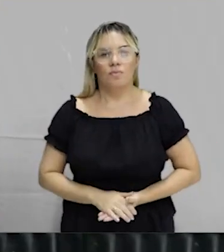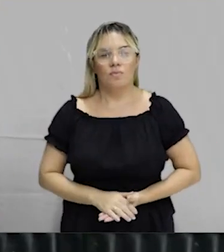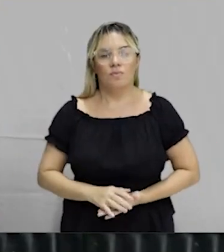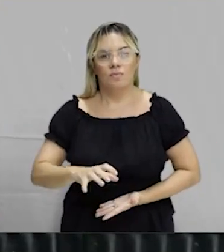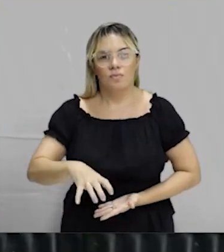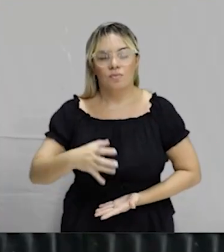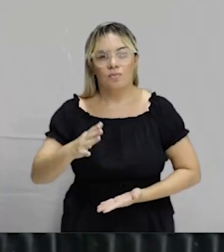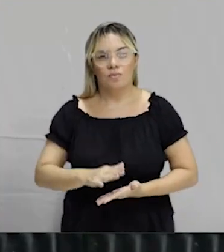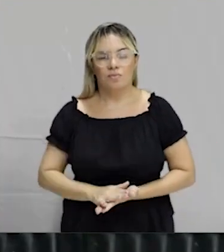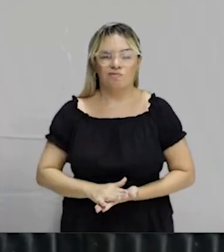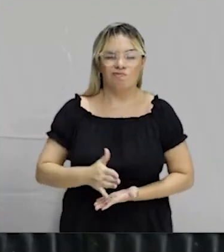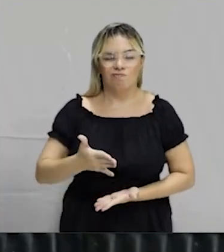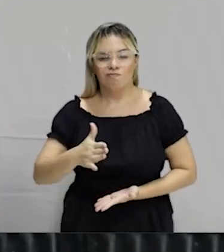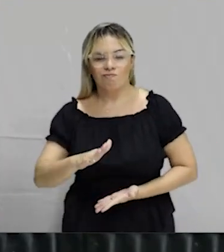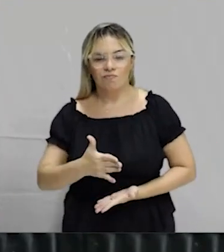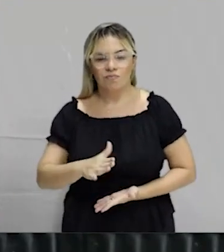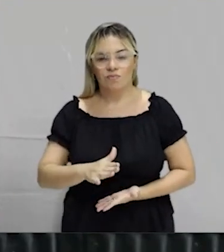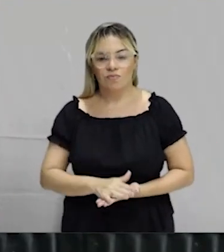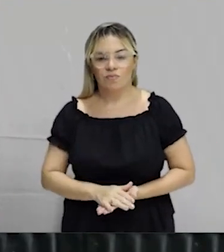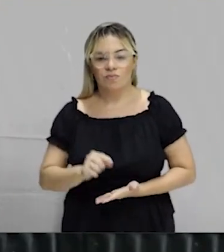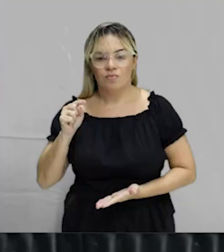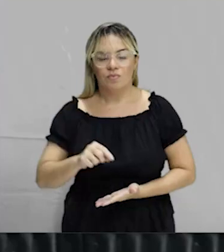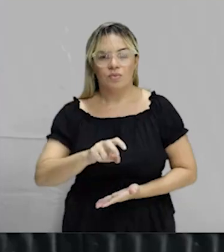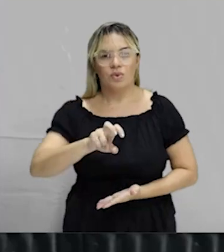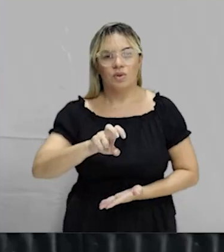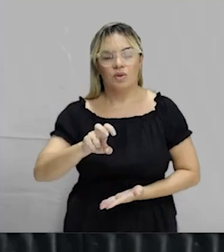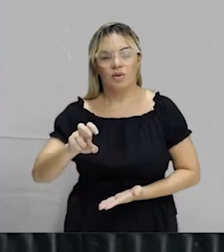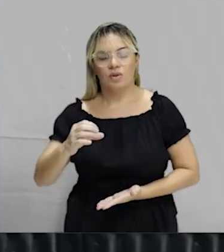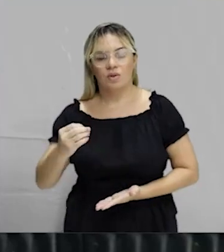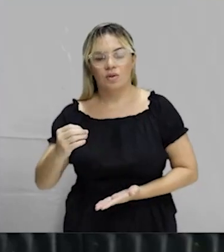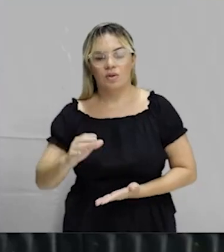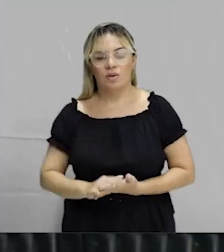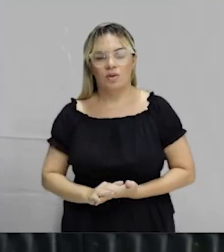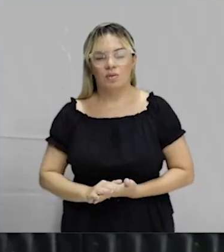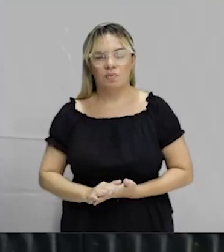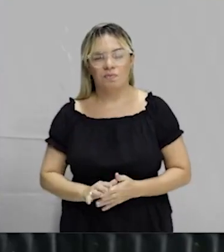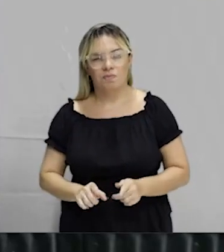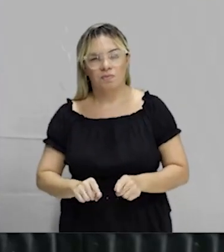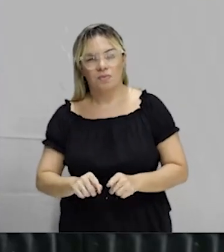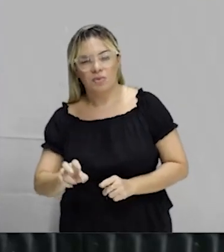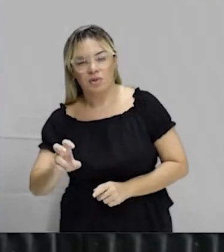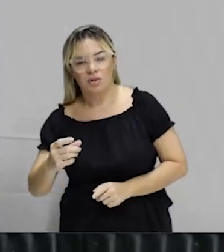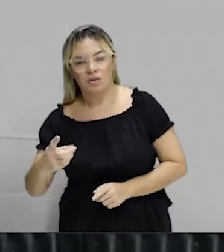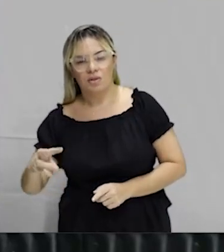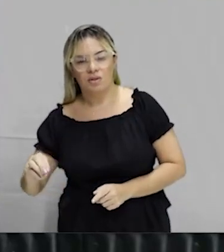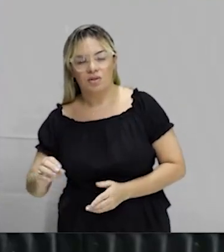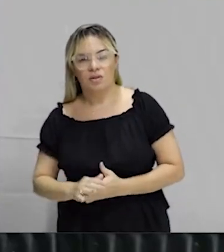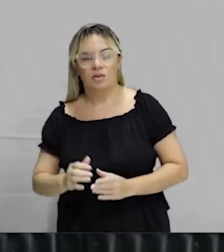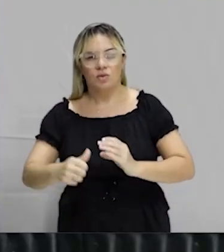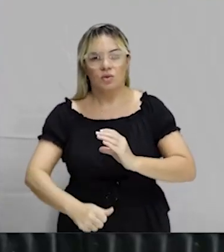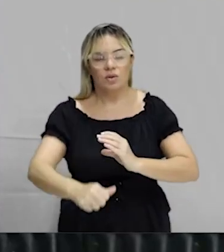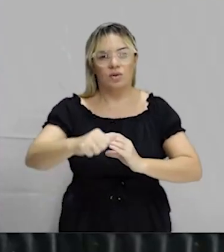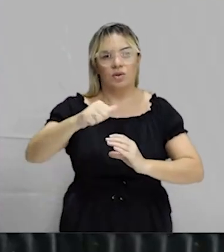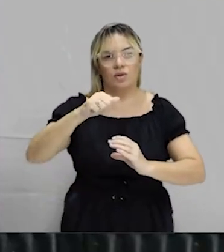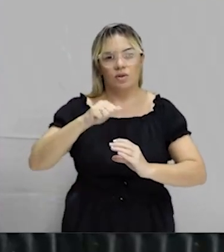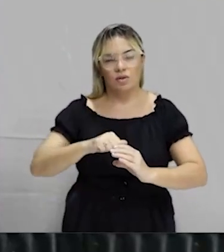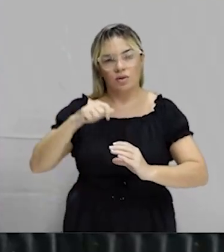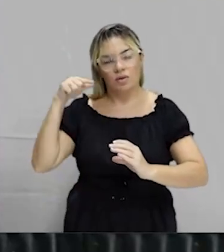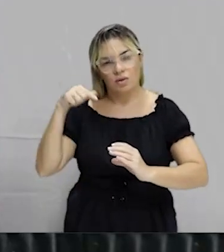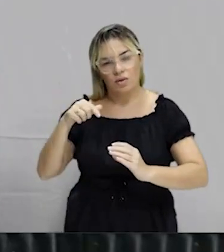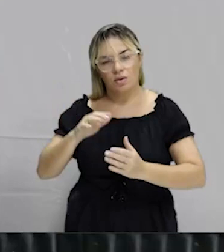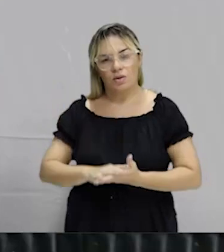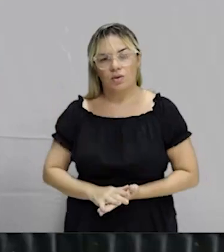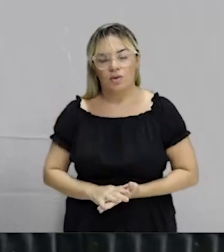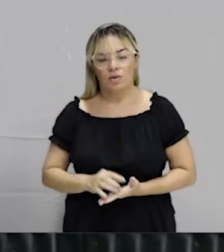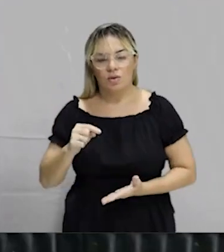ela acontece por volta aqui de 550 e 530 a.C., se